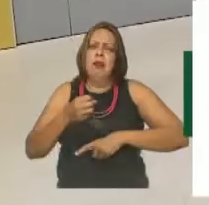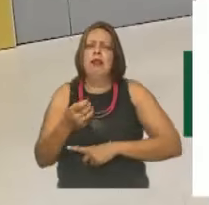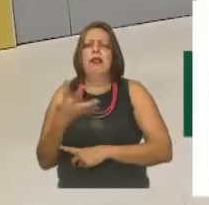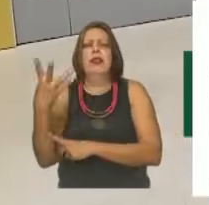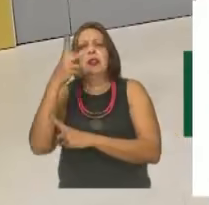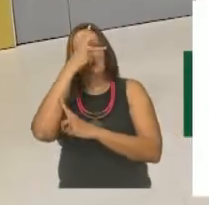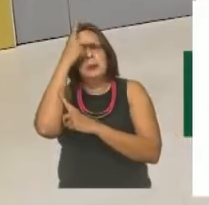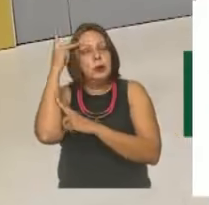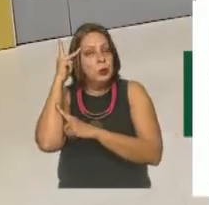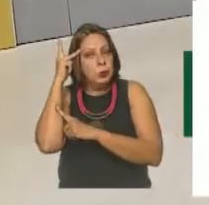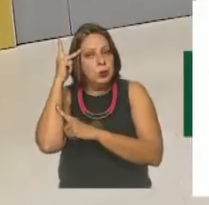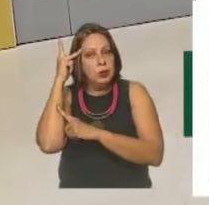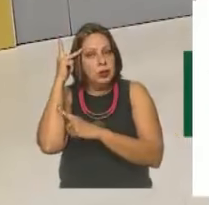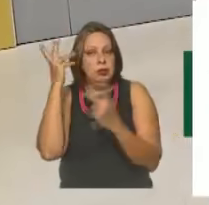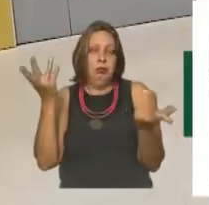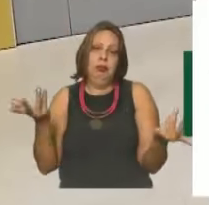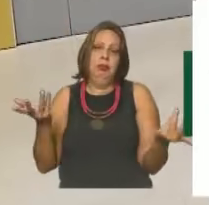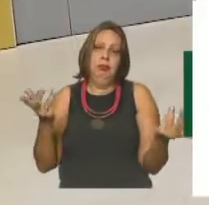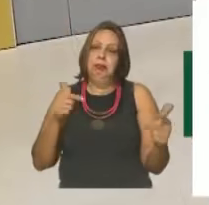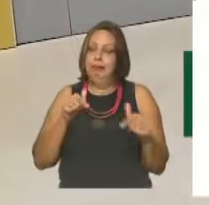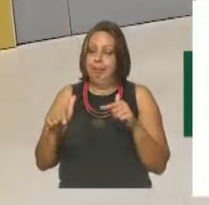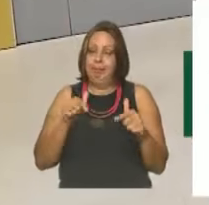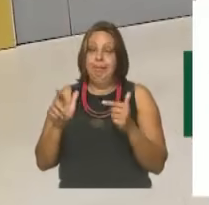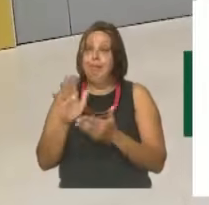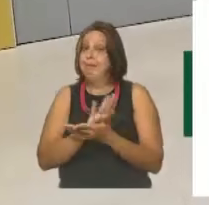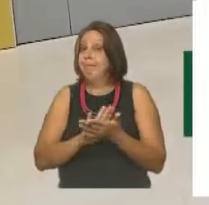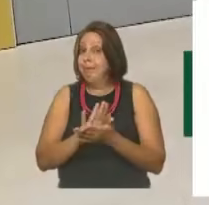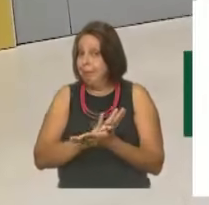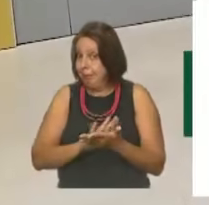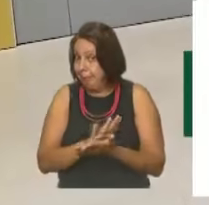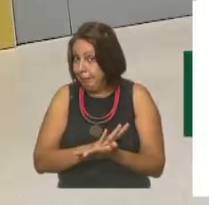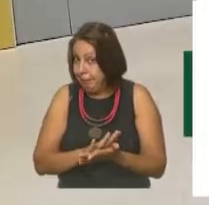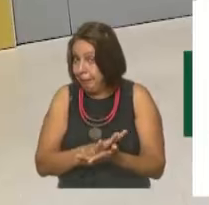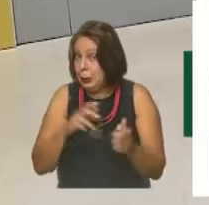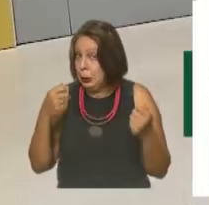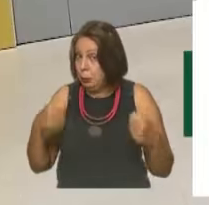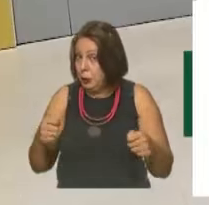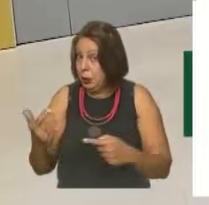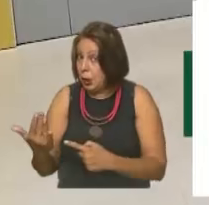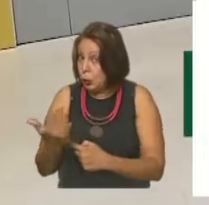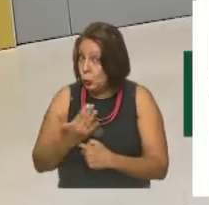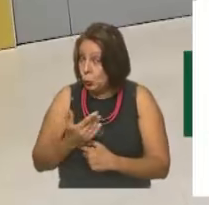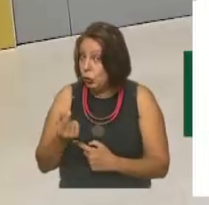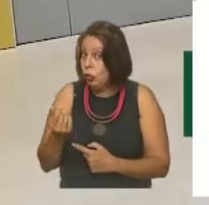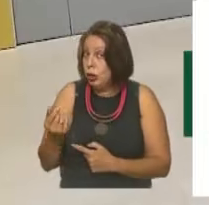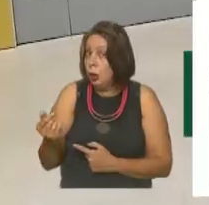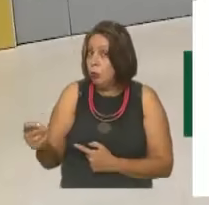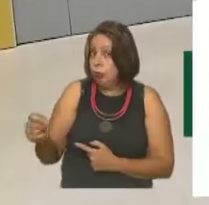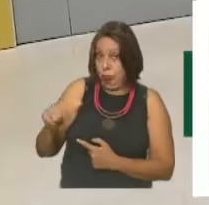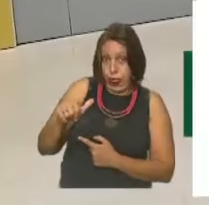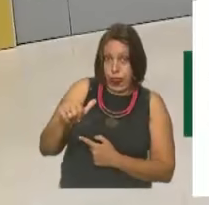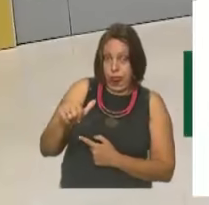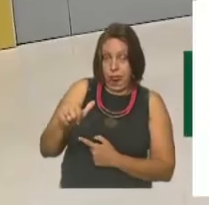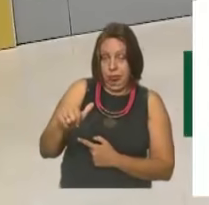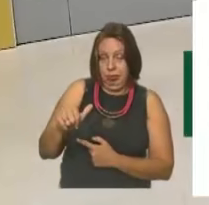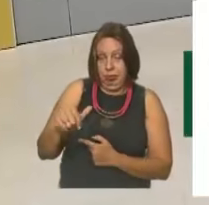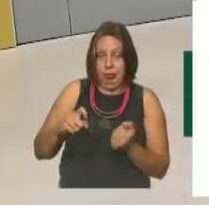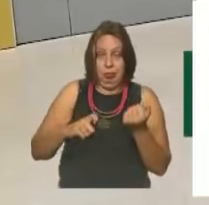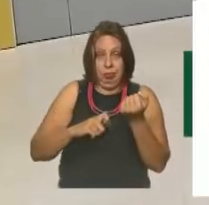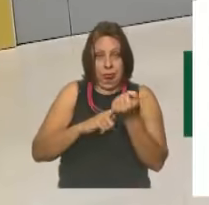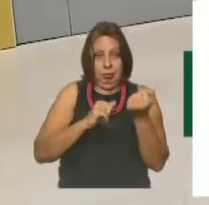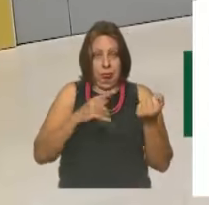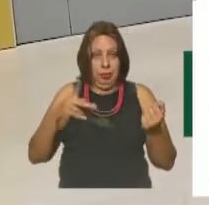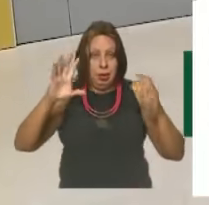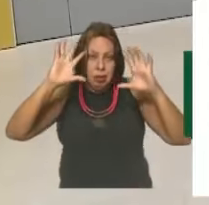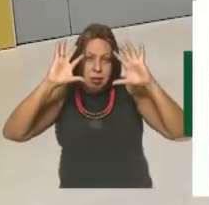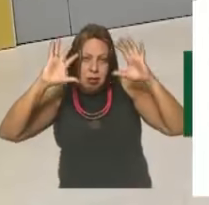pessoas estão aí, né, sem trabalhar, precisando de uma ajuda, de uma forcinha, e aí resolveu dar uma...